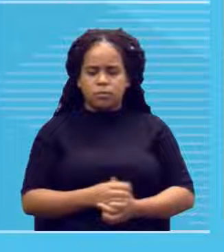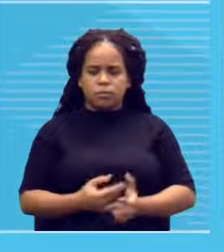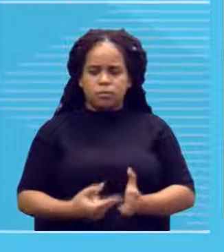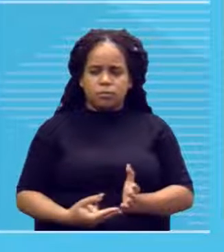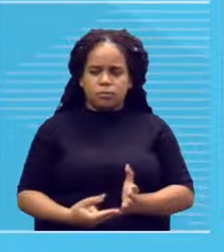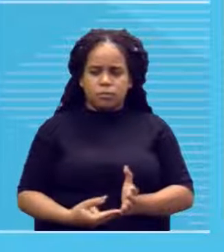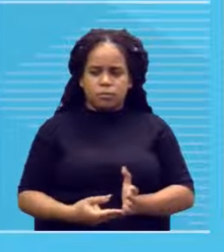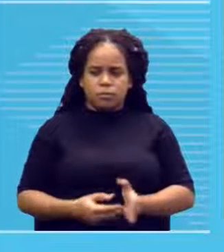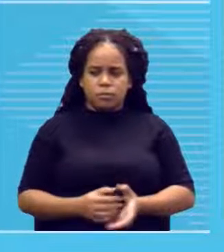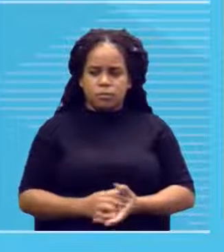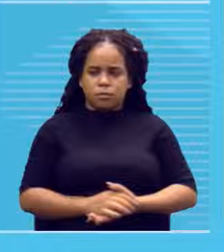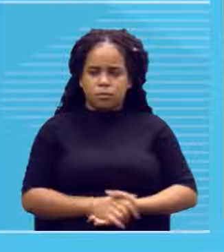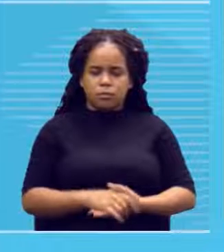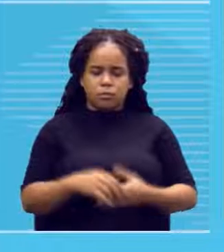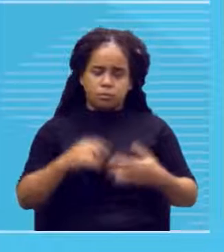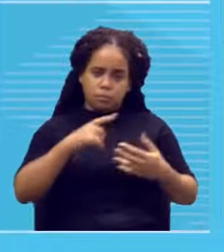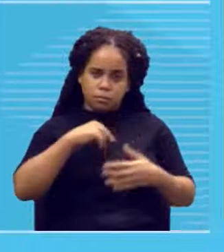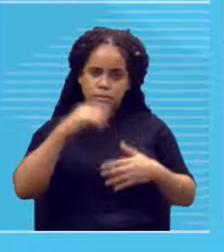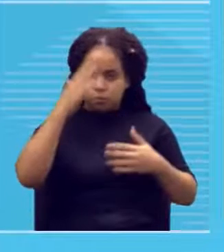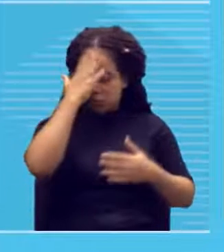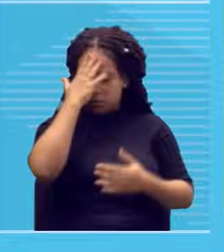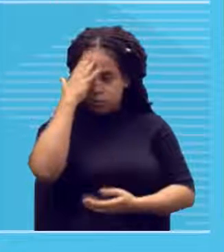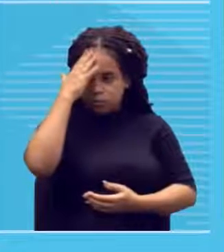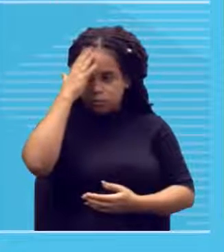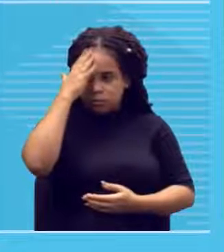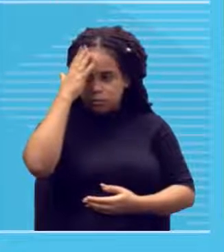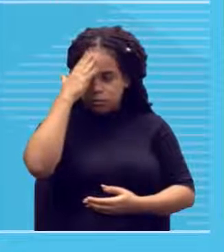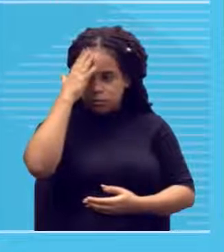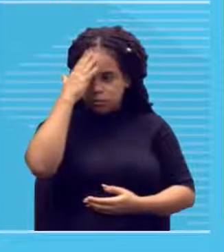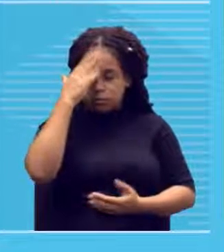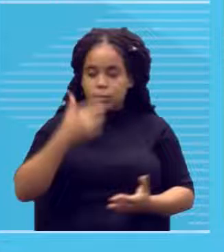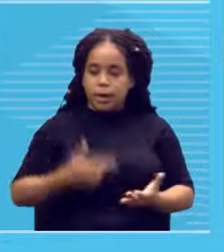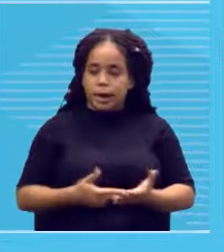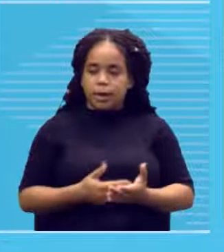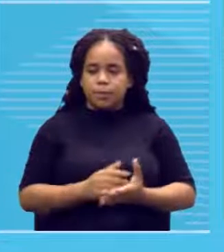estou calmo né estou entendendo Gabriel André